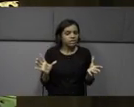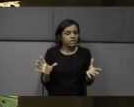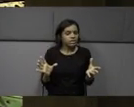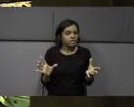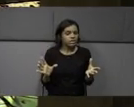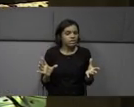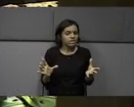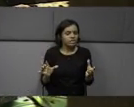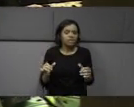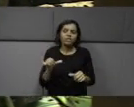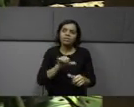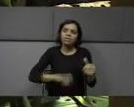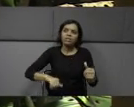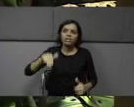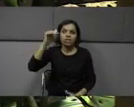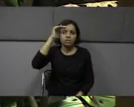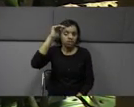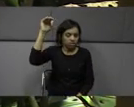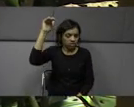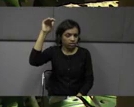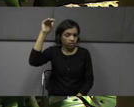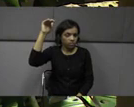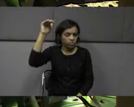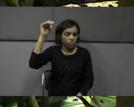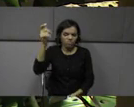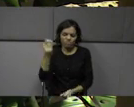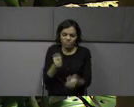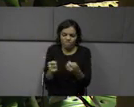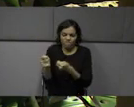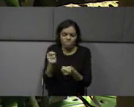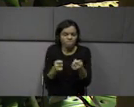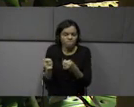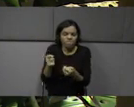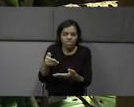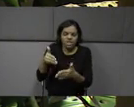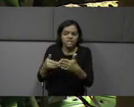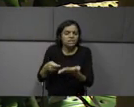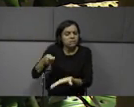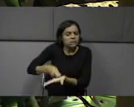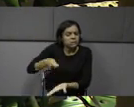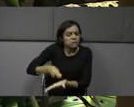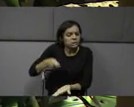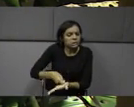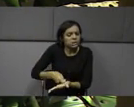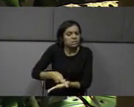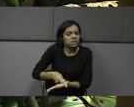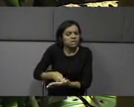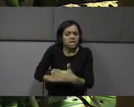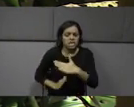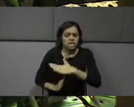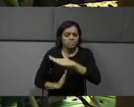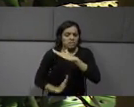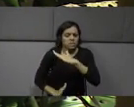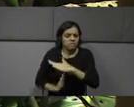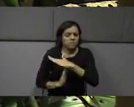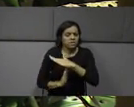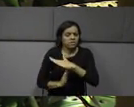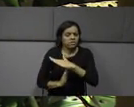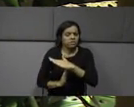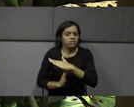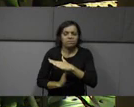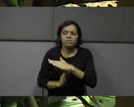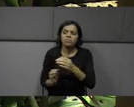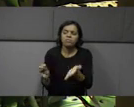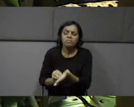de um adulto que está condicionada a ser controlado e ter total ausência da presença do estado ou de iniciativas